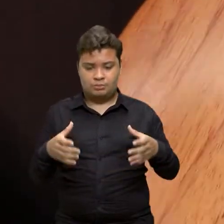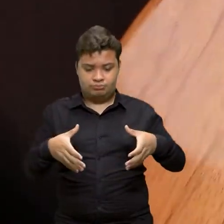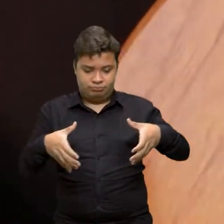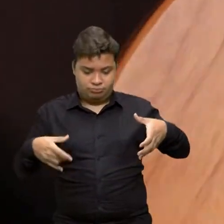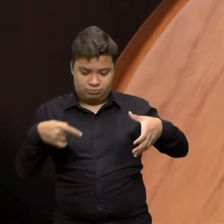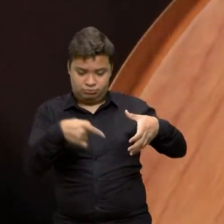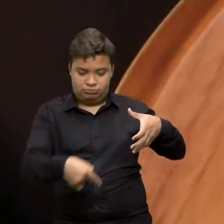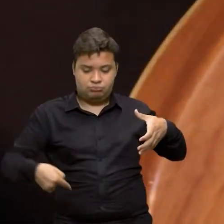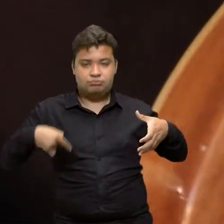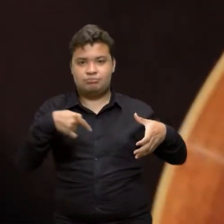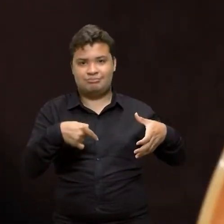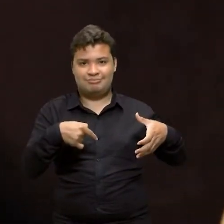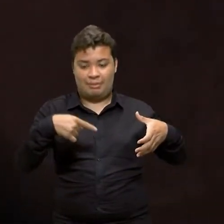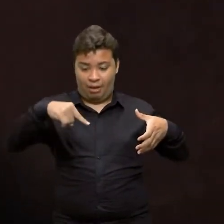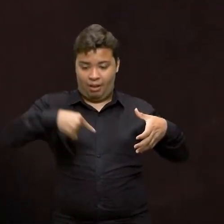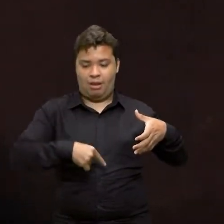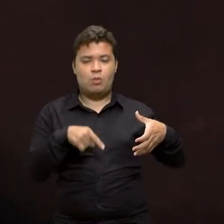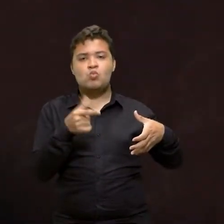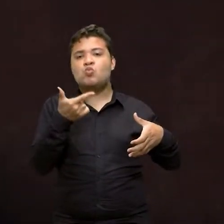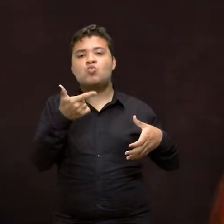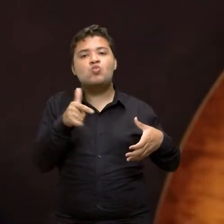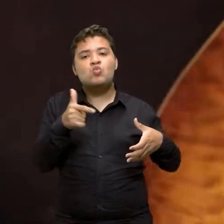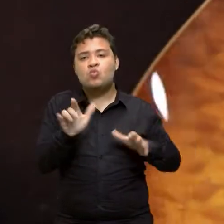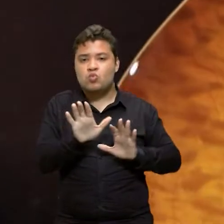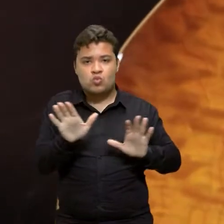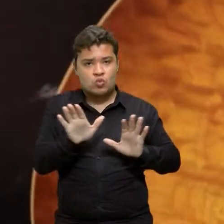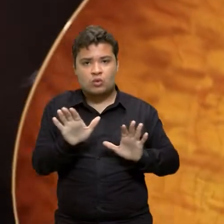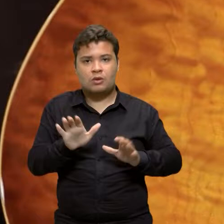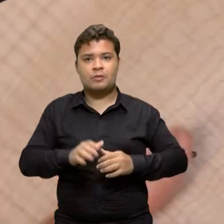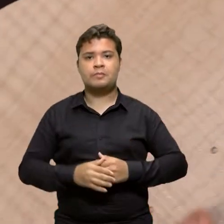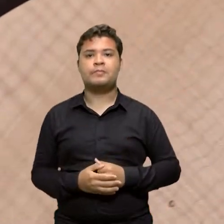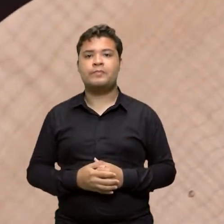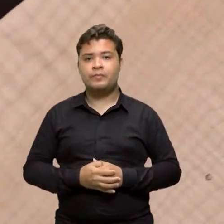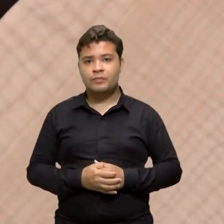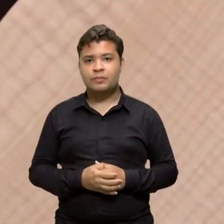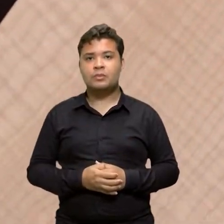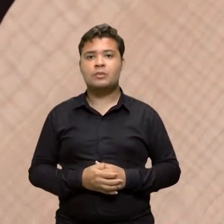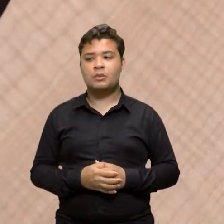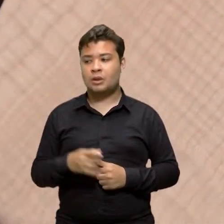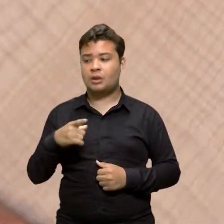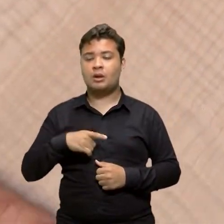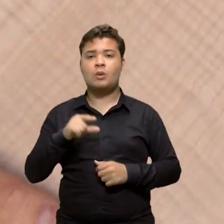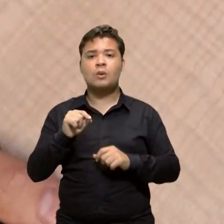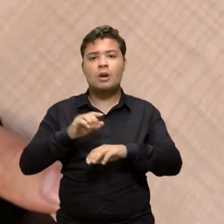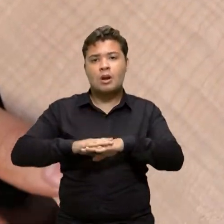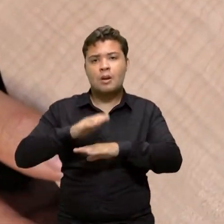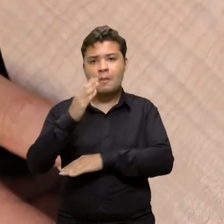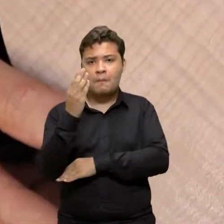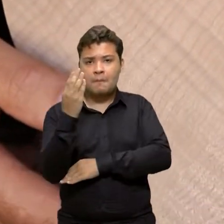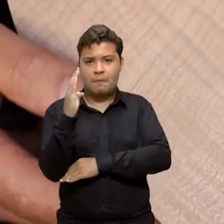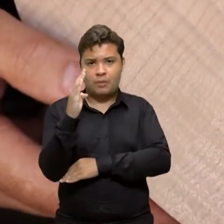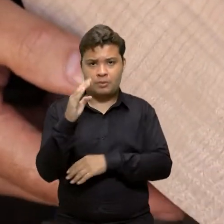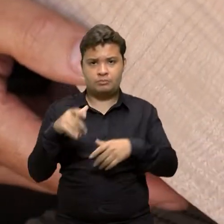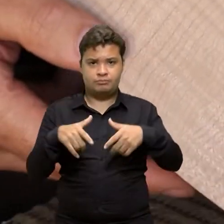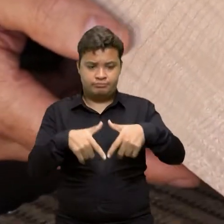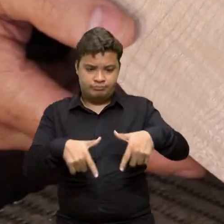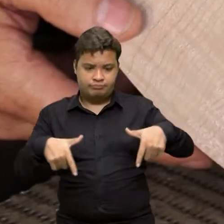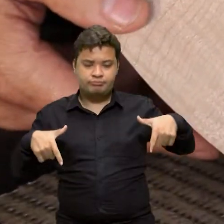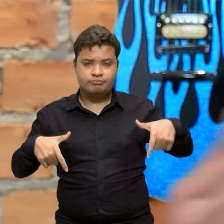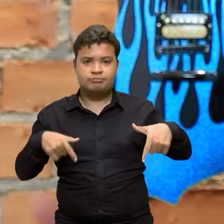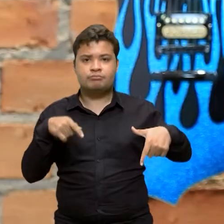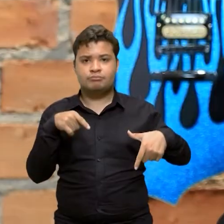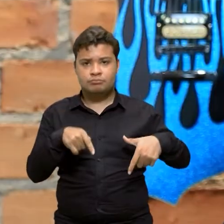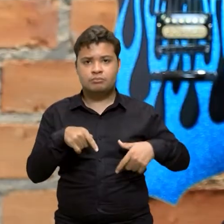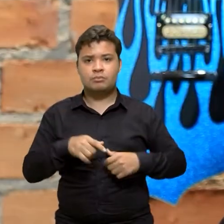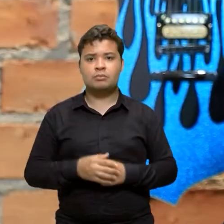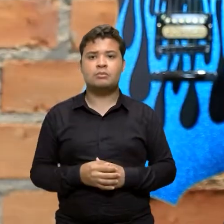abertura, que é a boca, né, do violão. São guitarras que são feitas com uma peça de madeira, colocados os captadores,